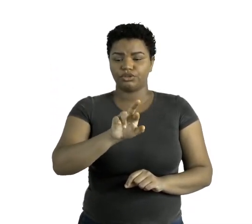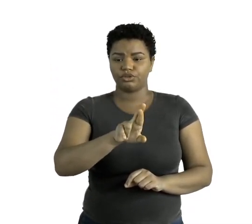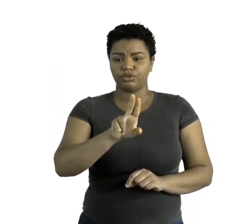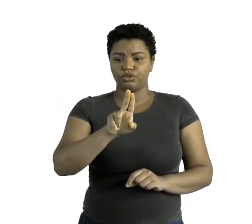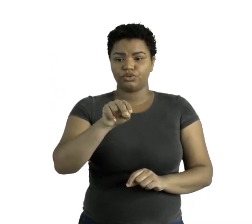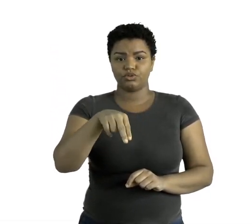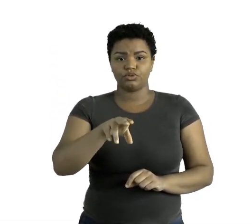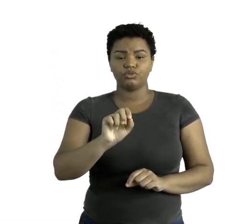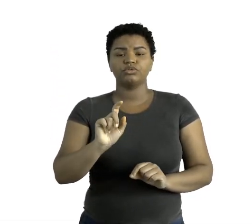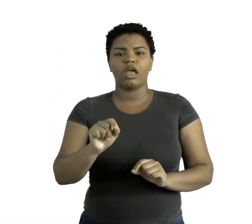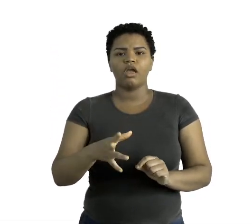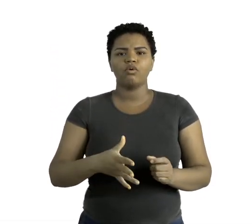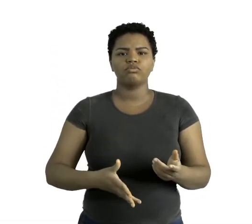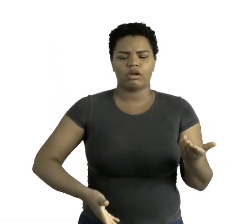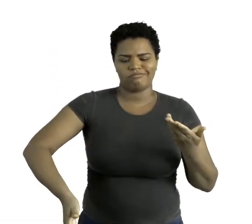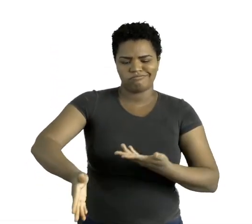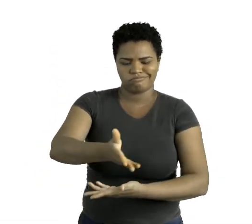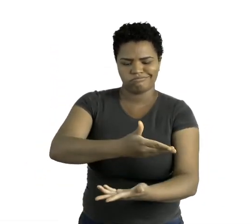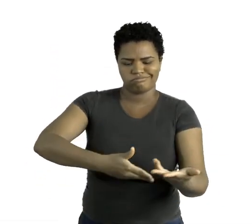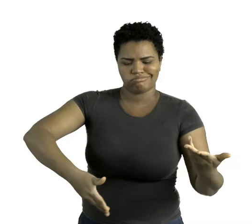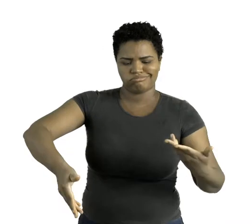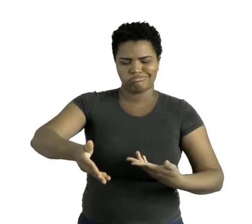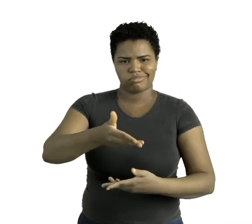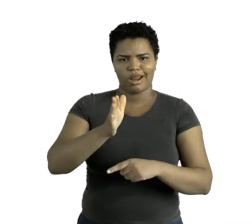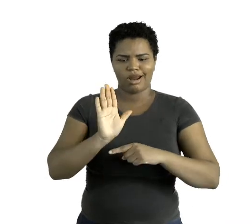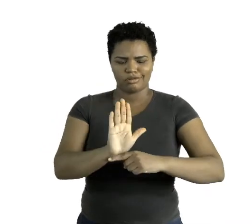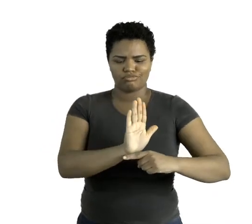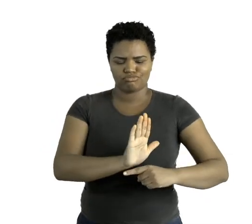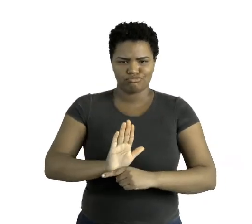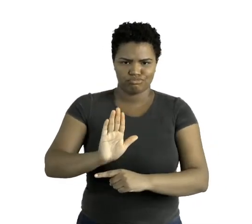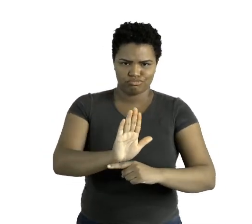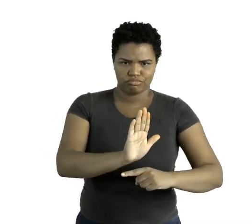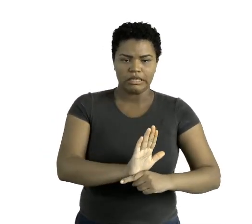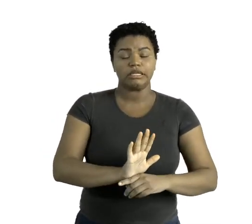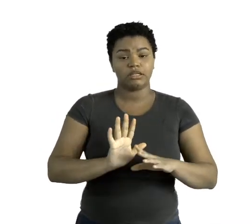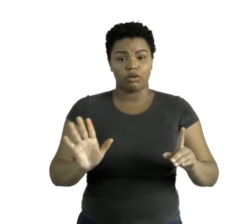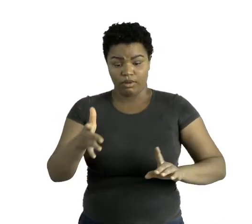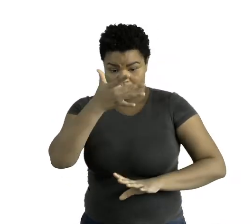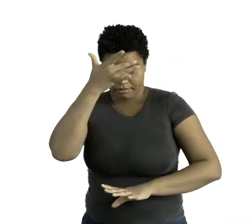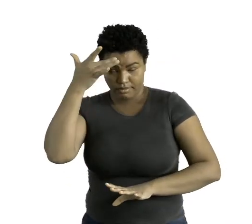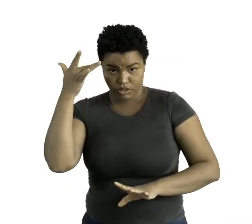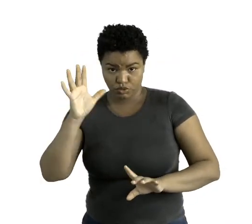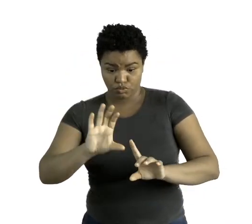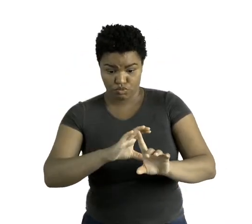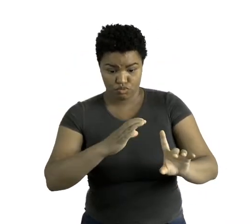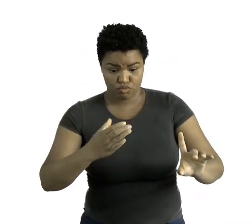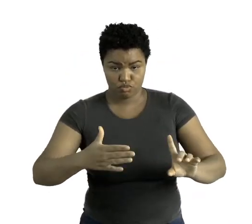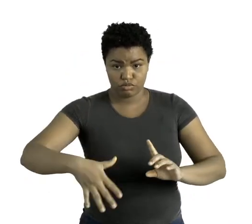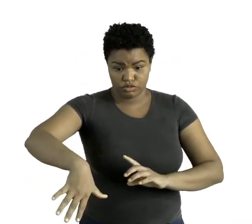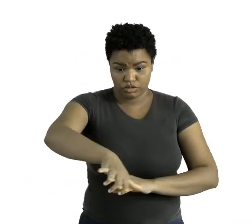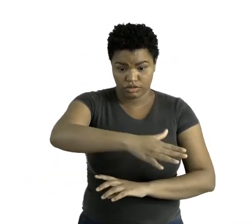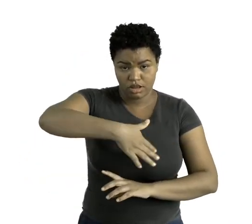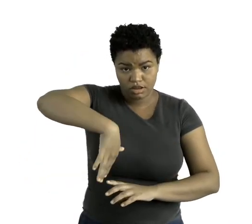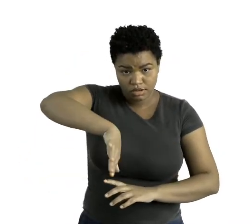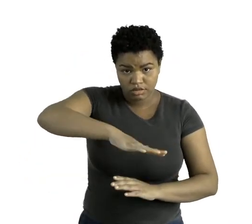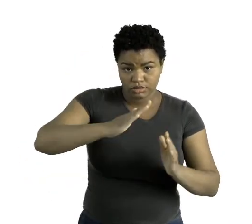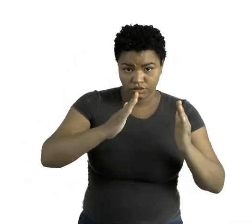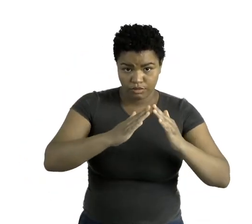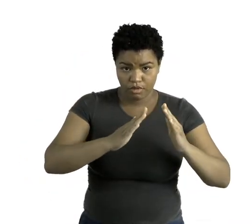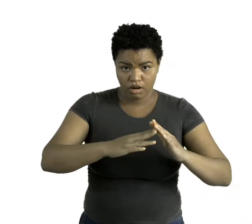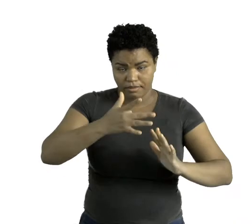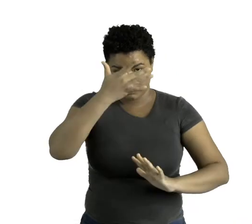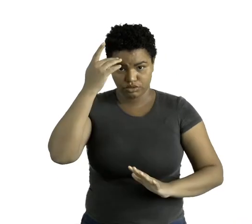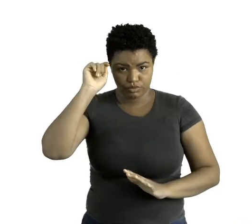multirão. Multirão é quando a comunidade, que são as pessoas quilombolas, que são as pessoas negras, gente,